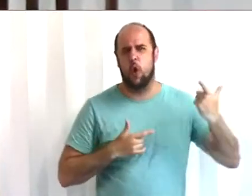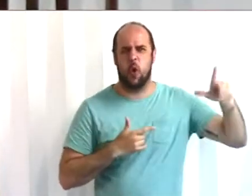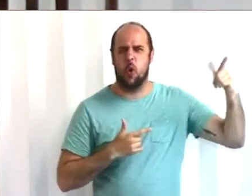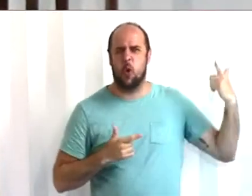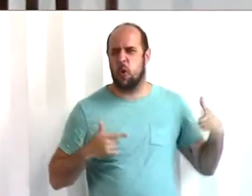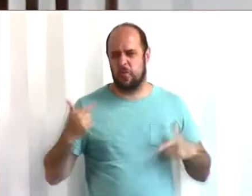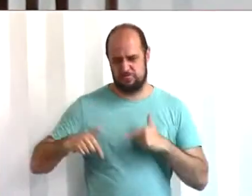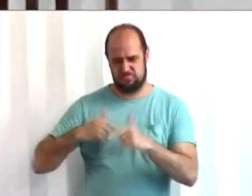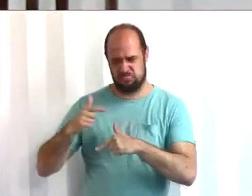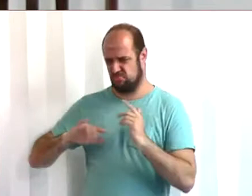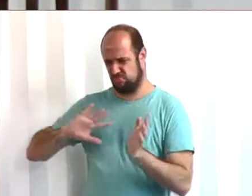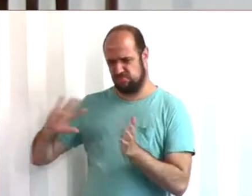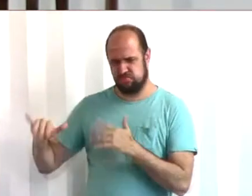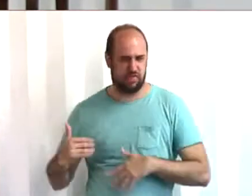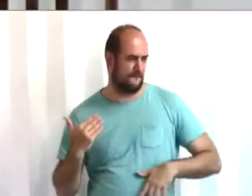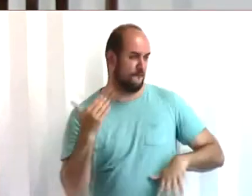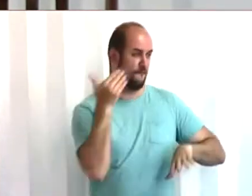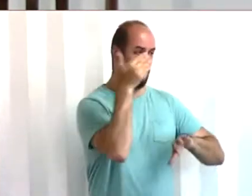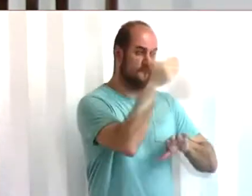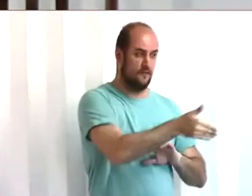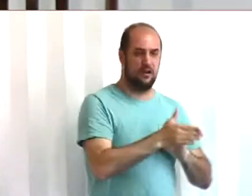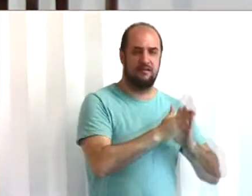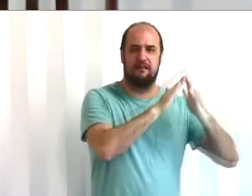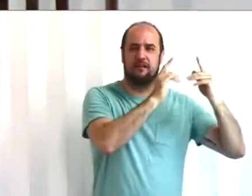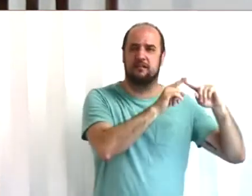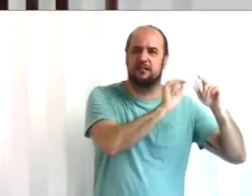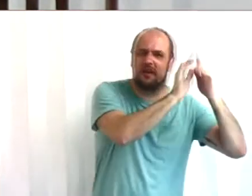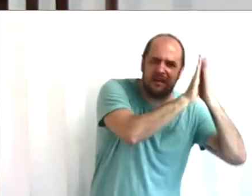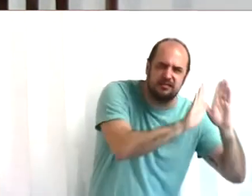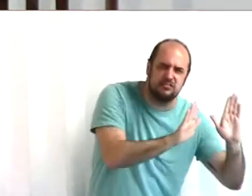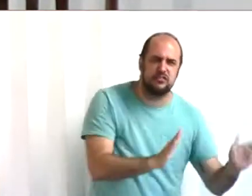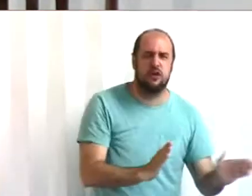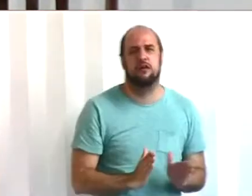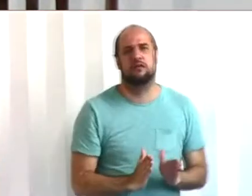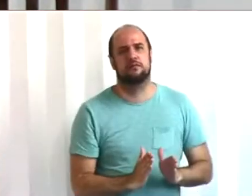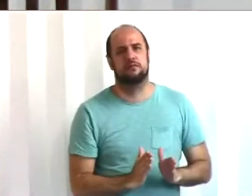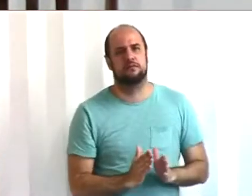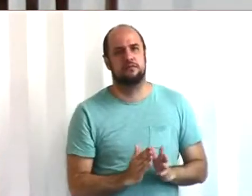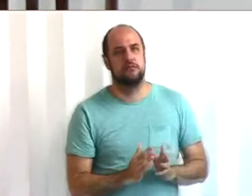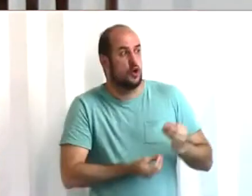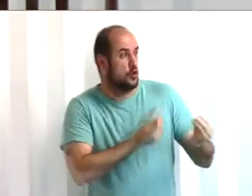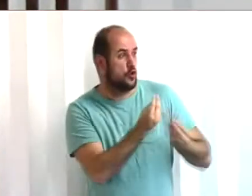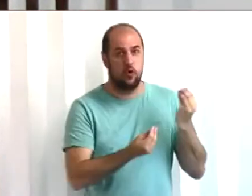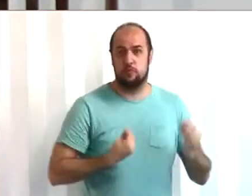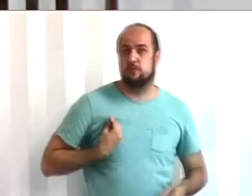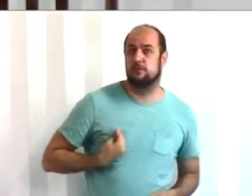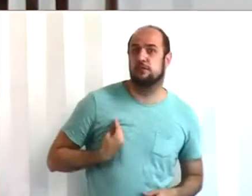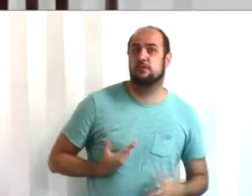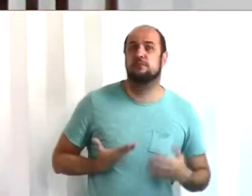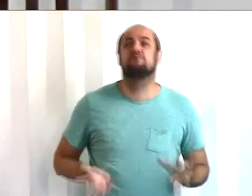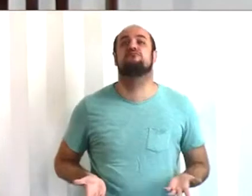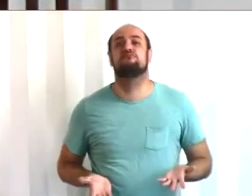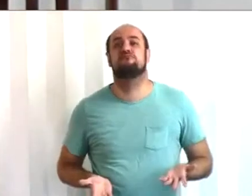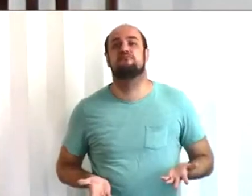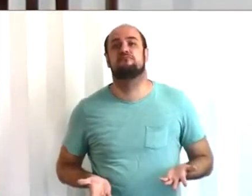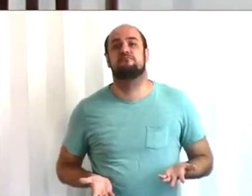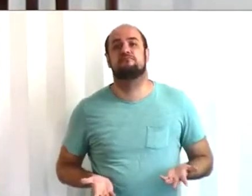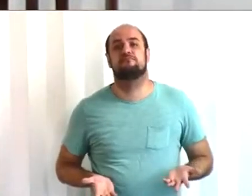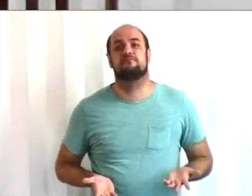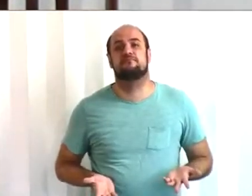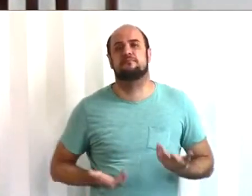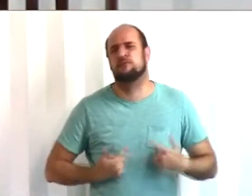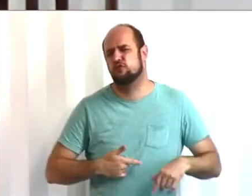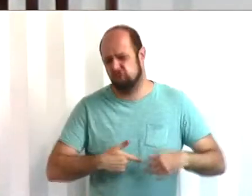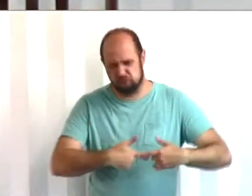outras atividades, para adorar ao Senhor. E como é que a gente vive, então? Nós, apesar de